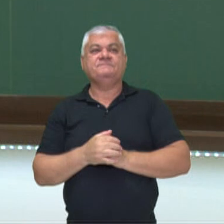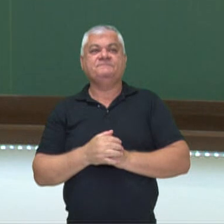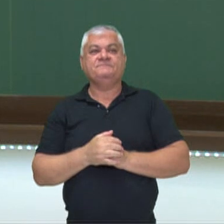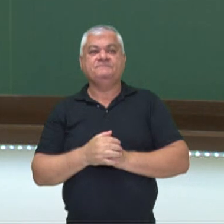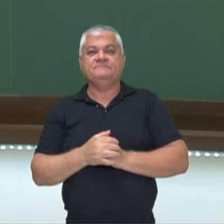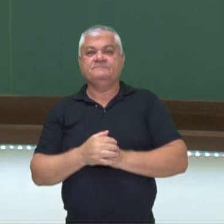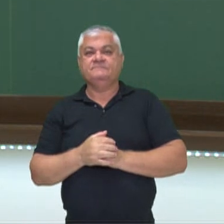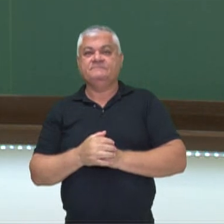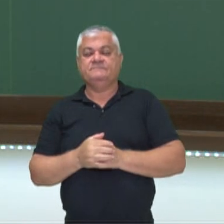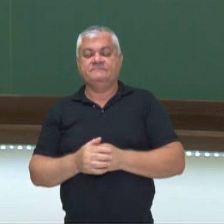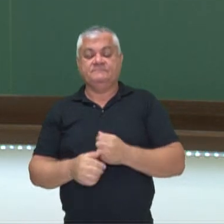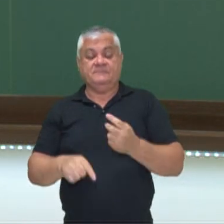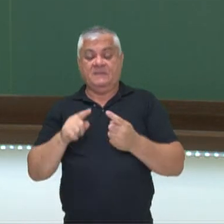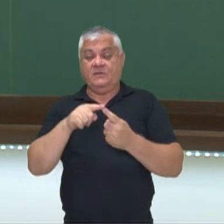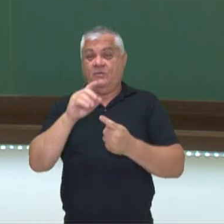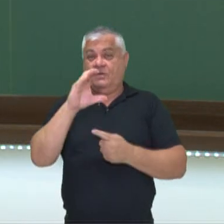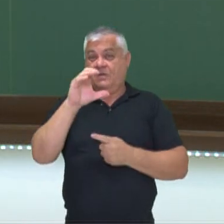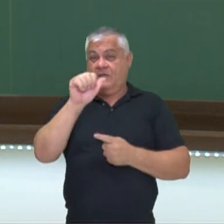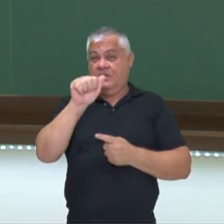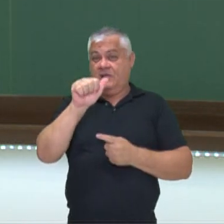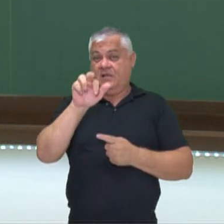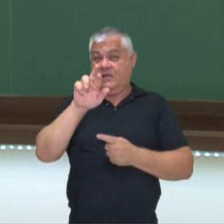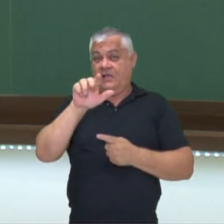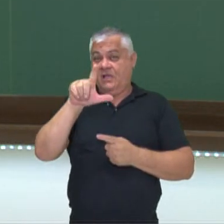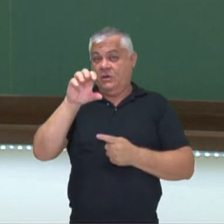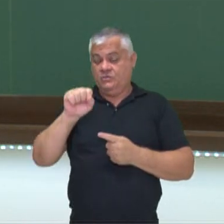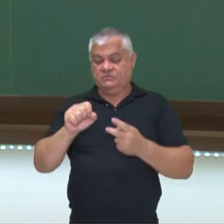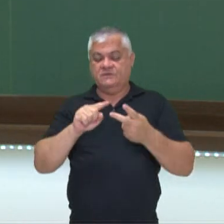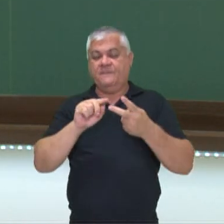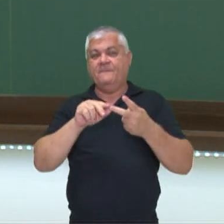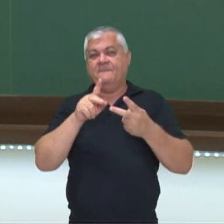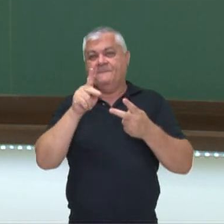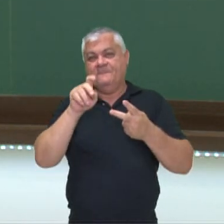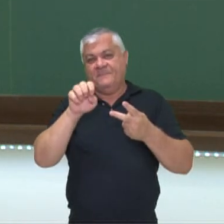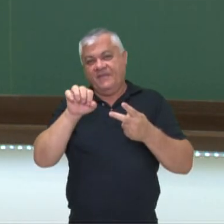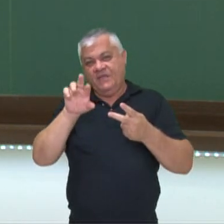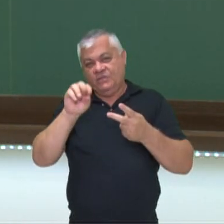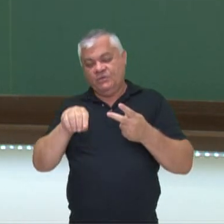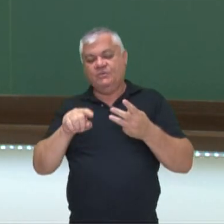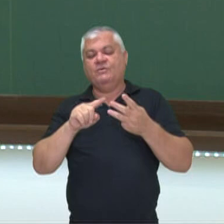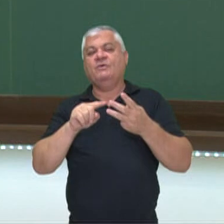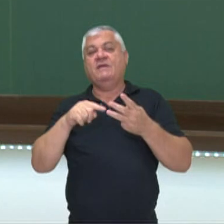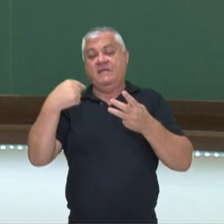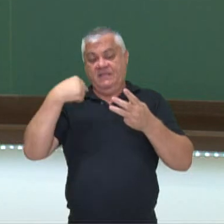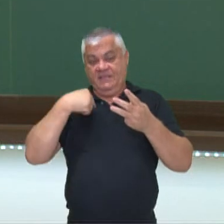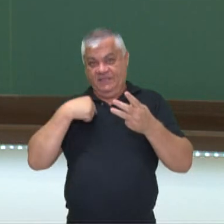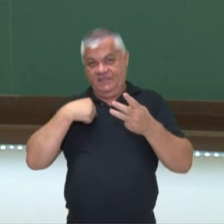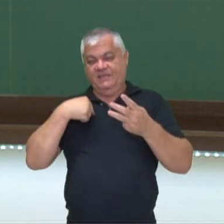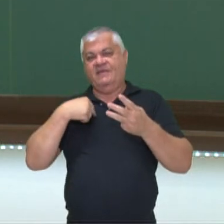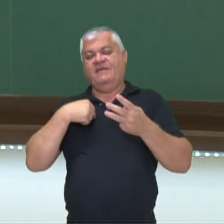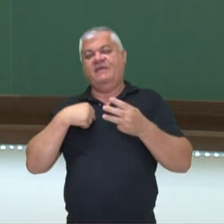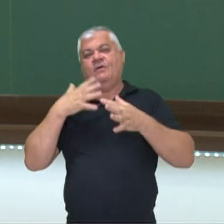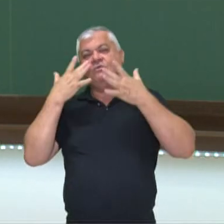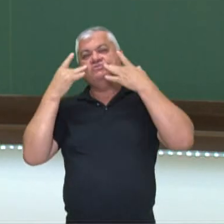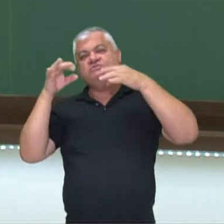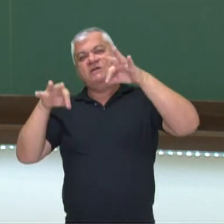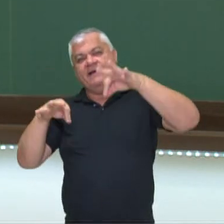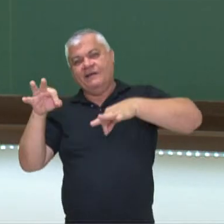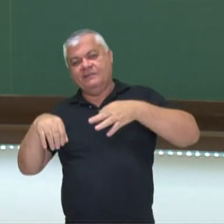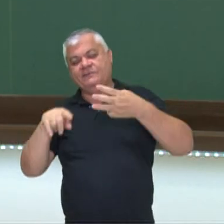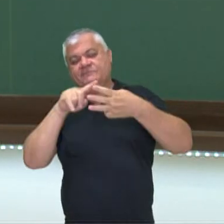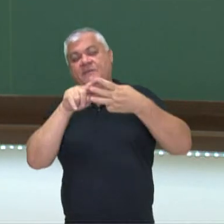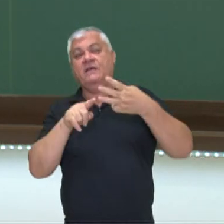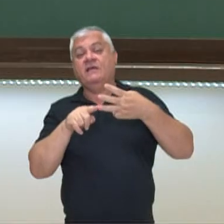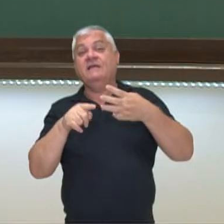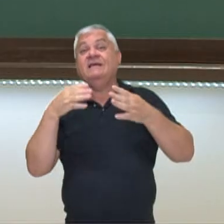yo fuimos ao teatro. Se fosse em português, a gente falaria como? Eu, Carlos e Pedro fomos ao teatro. Em